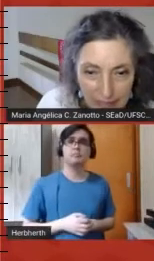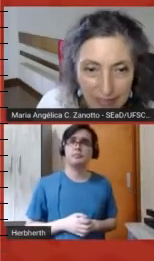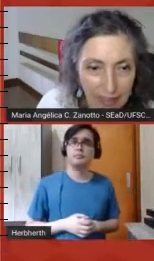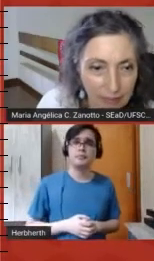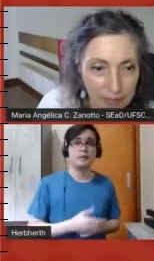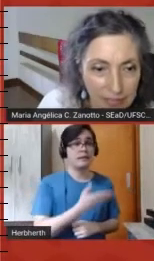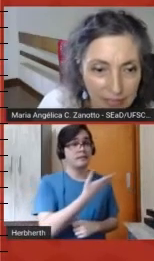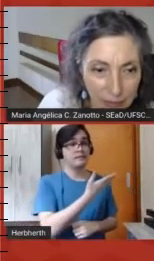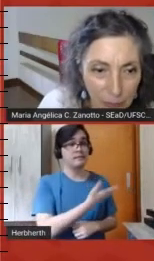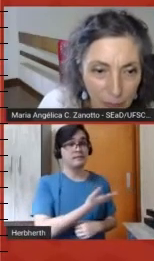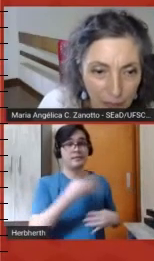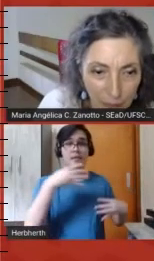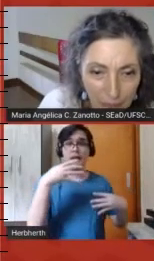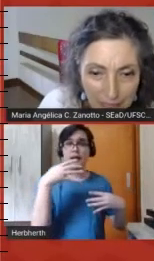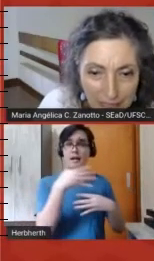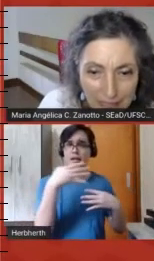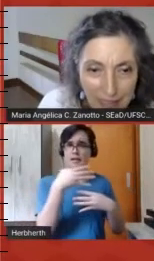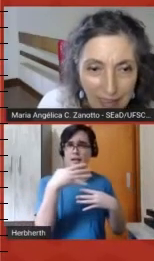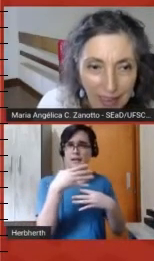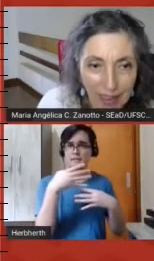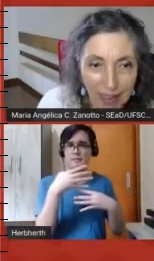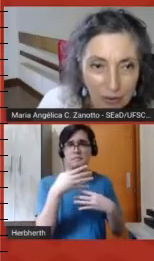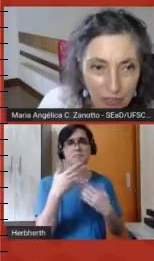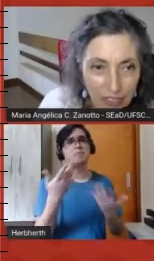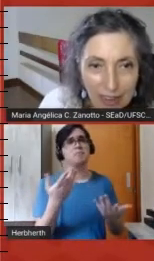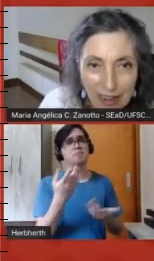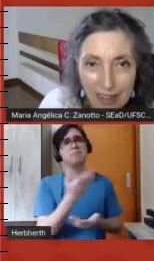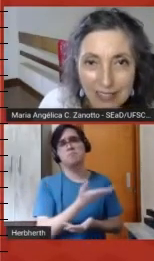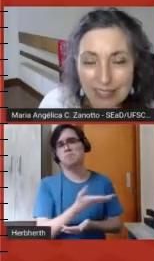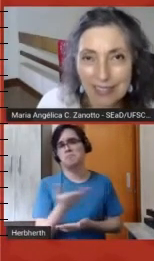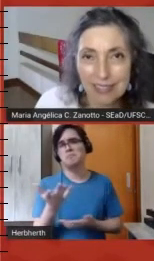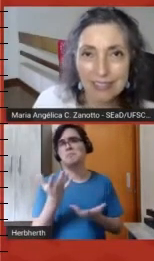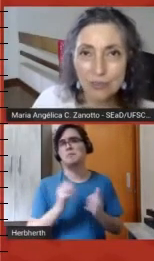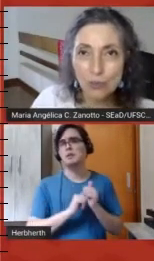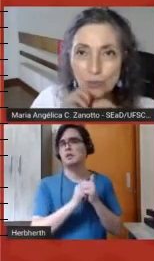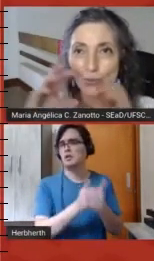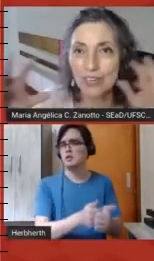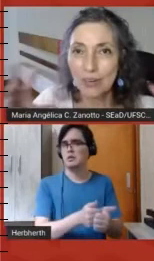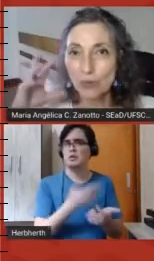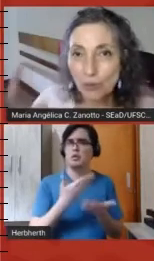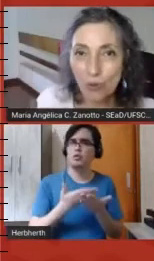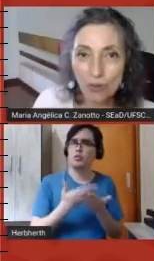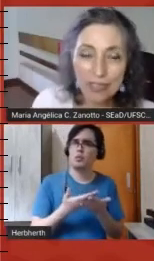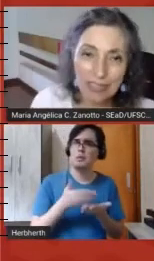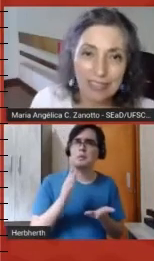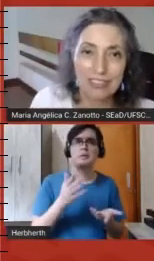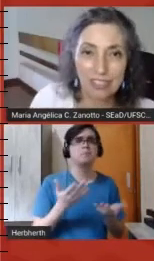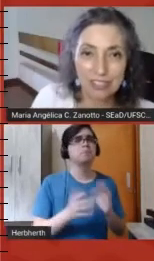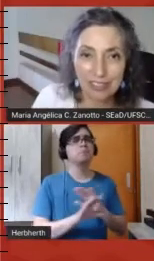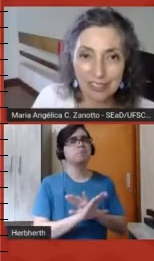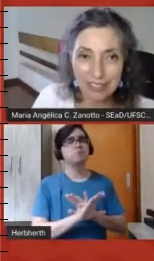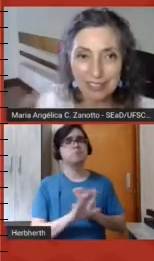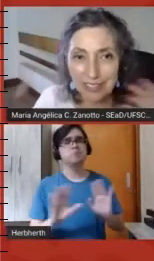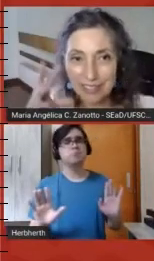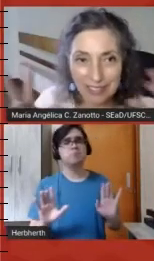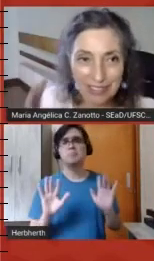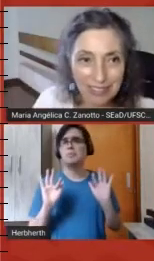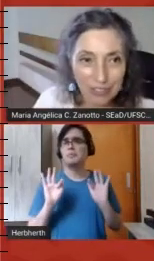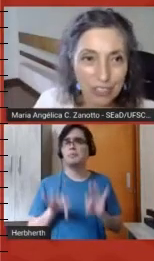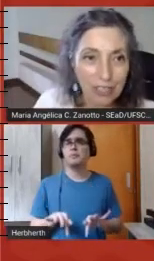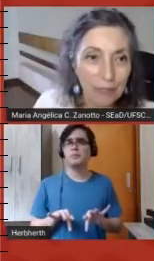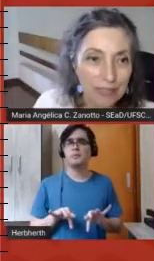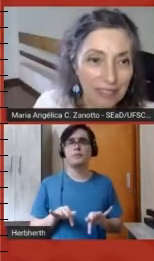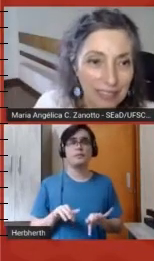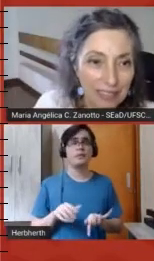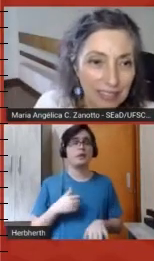se alguém quiser seguir um pouquinho mais. Eu acho que era essa, assim, o tom que eu queria, gente, trazer